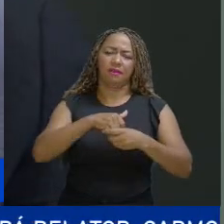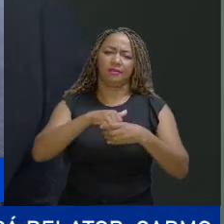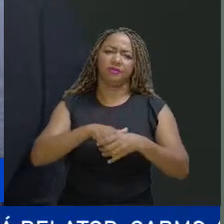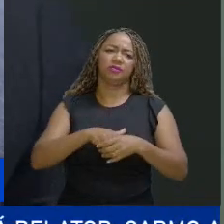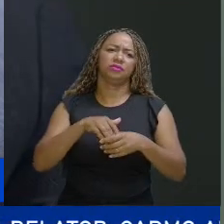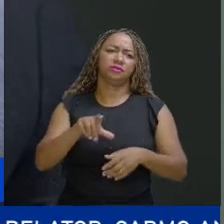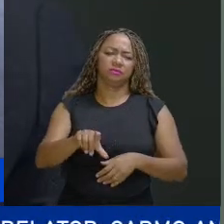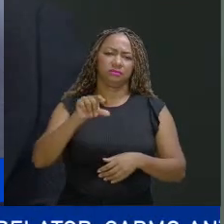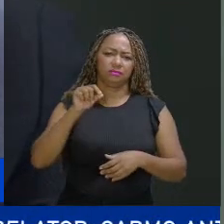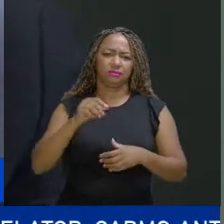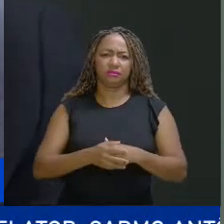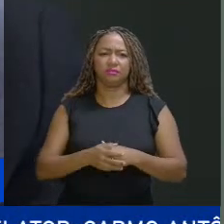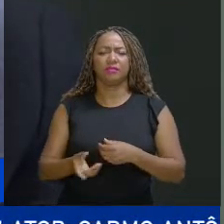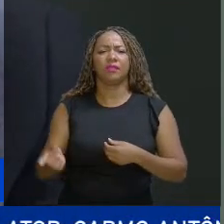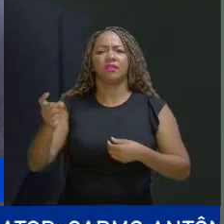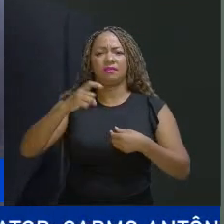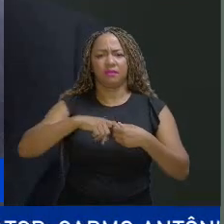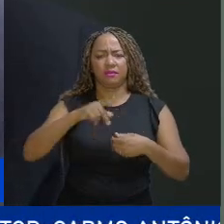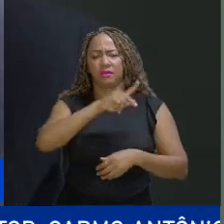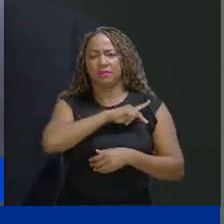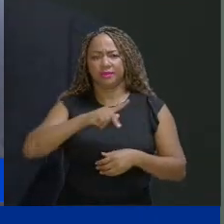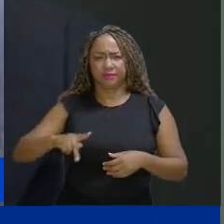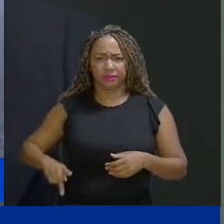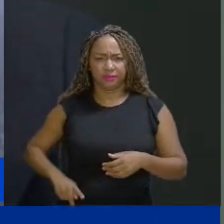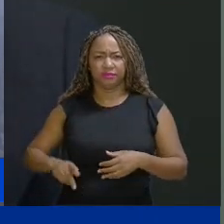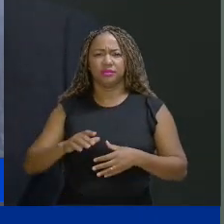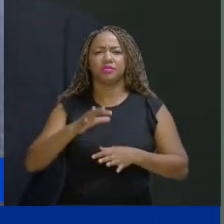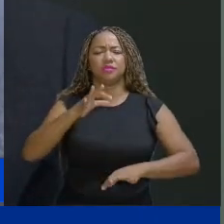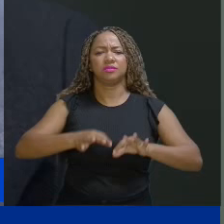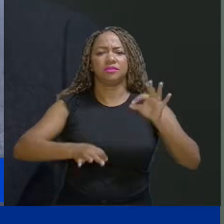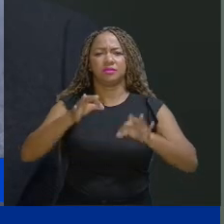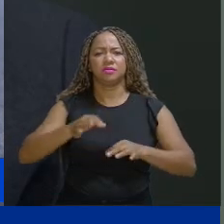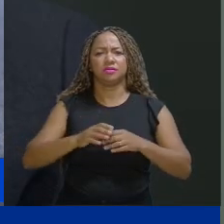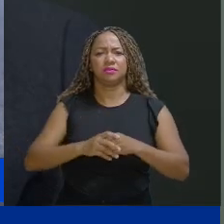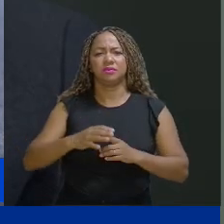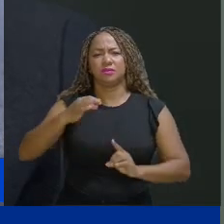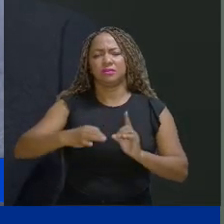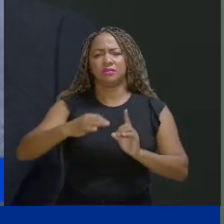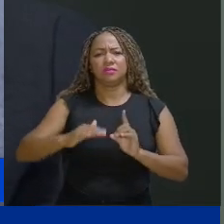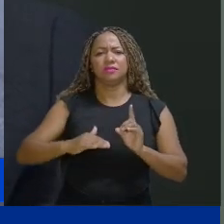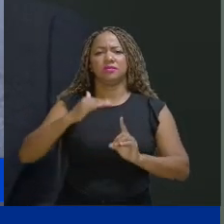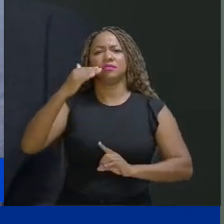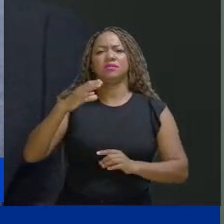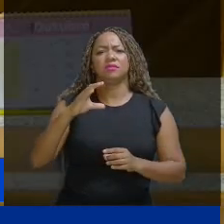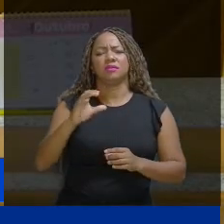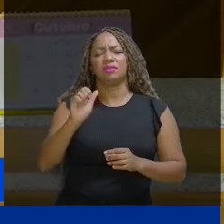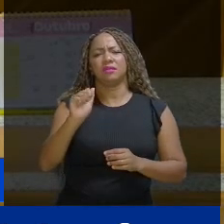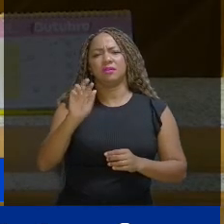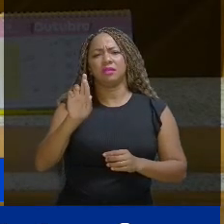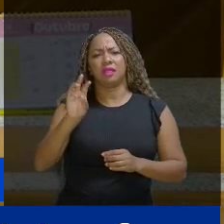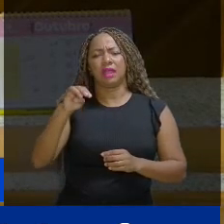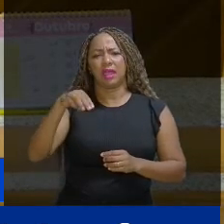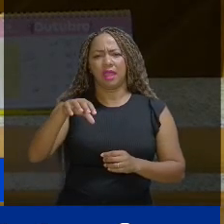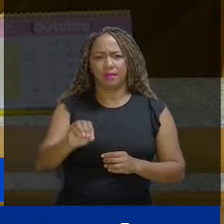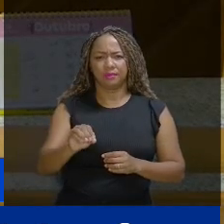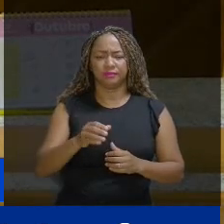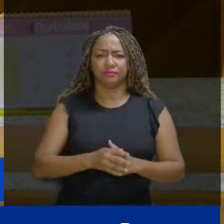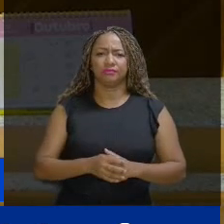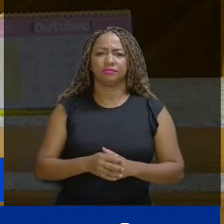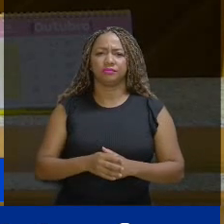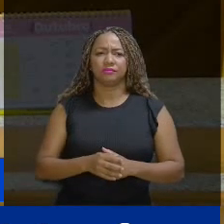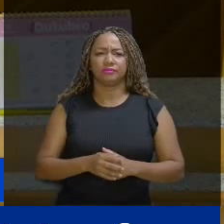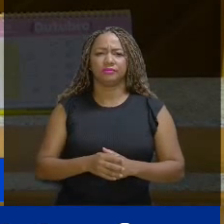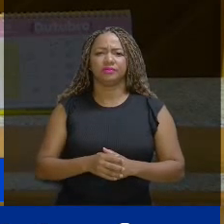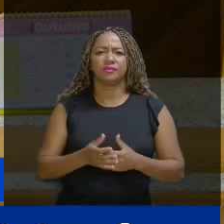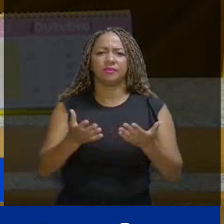proferidos. Retorno à presidência ao juiz desembargador Carmo Antônio de Souza. Desembargador Carlos Toque,